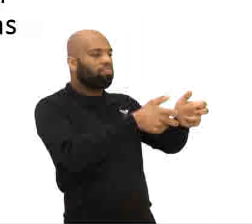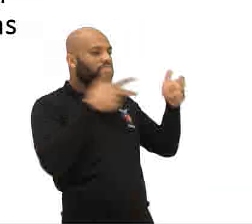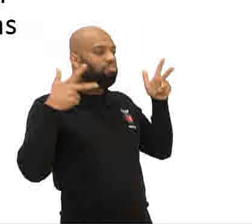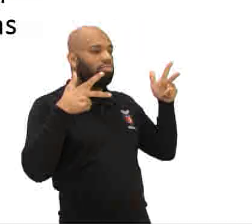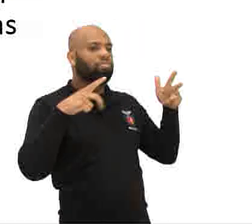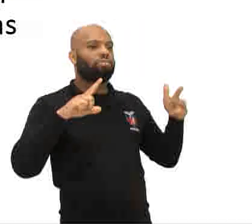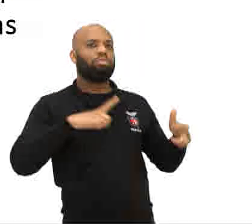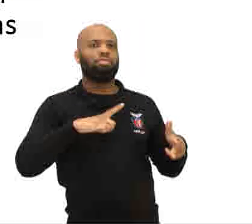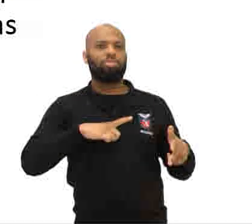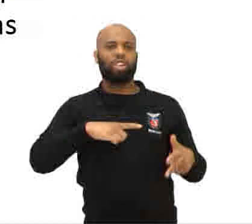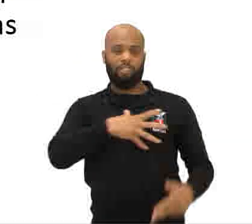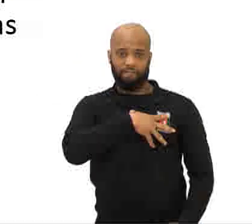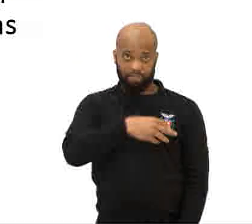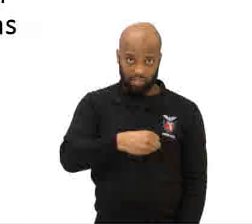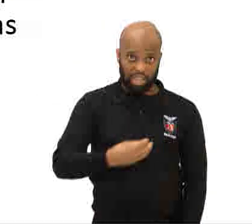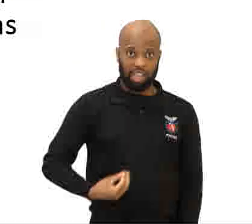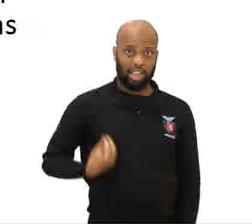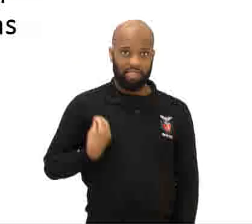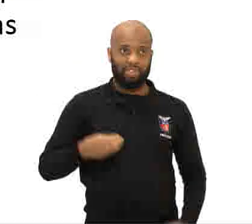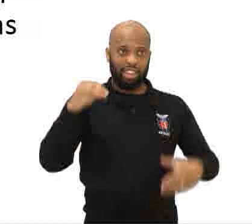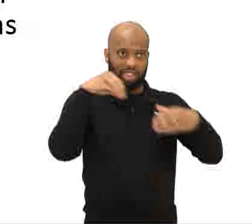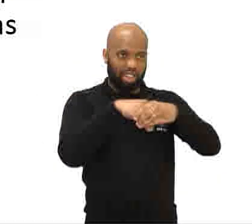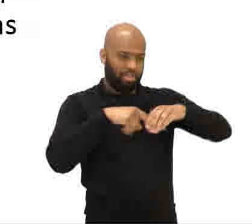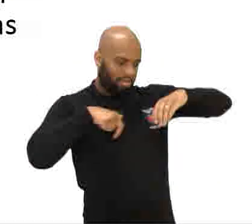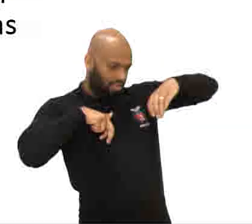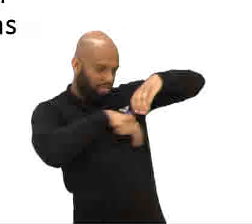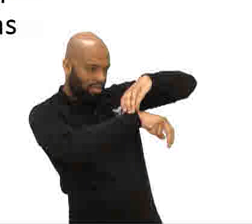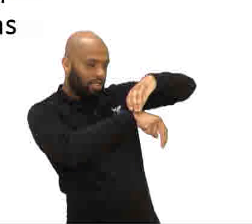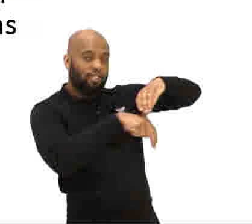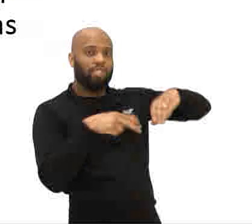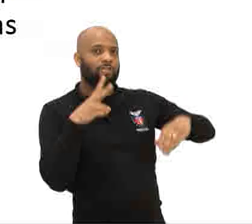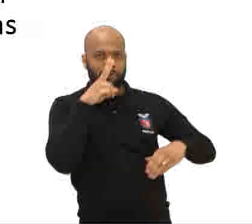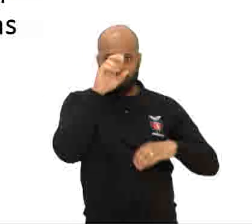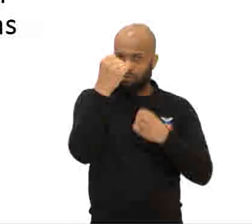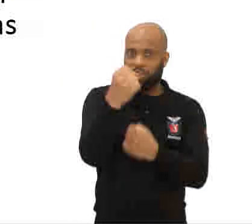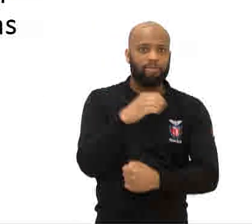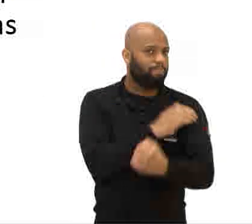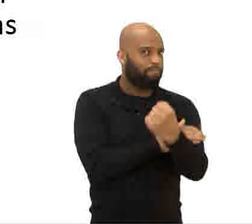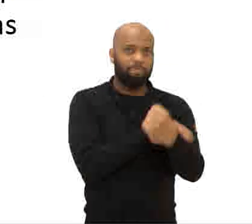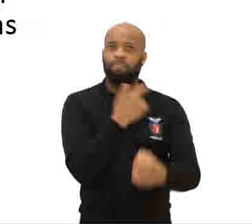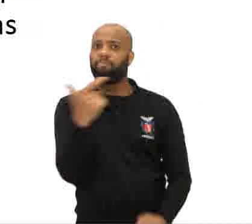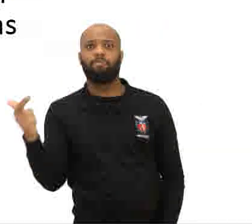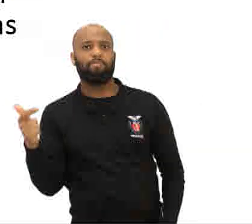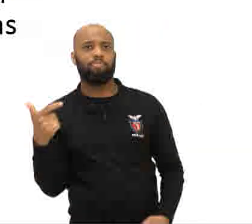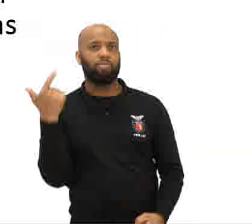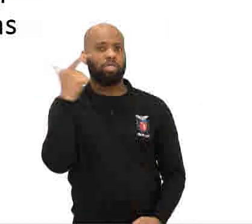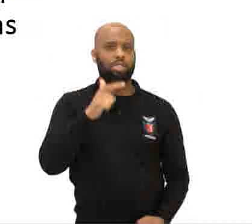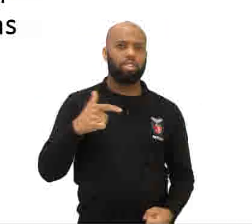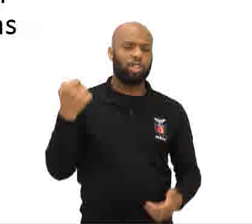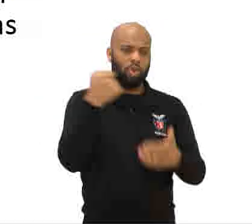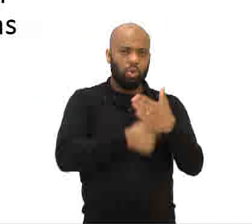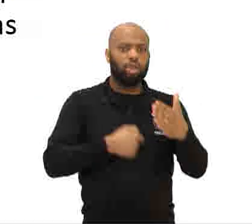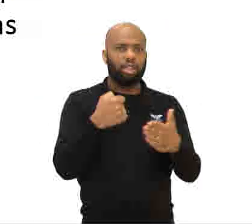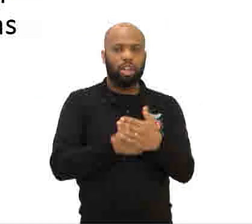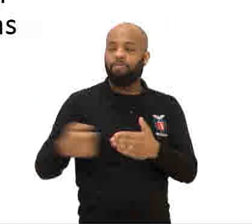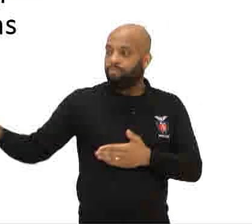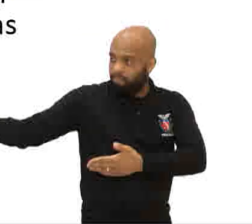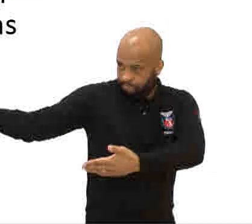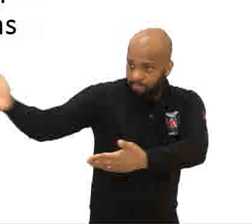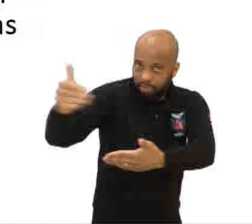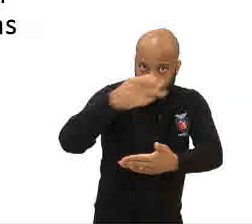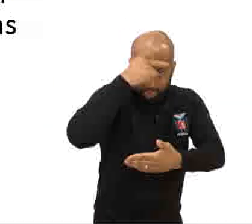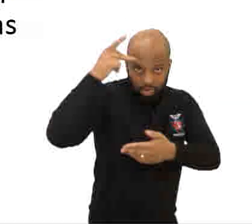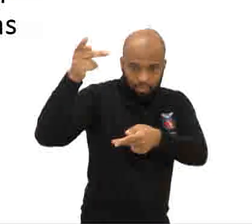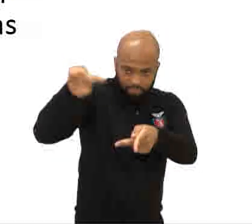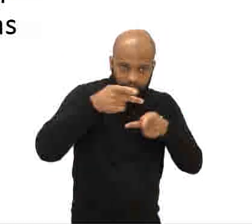sua filha, que viviam numa caverna. Como ele não tinha forças para guerrear, ele hospedava os viajantes. Um dia, um